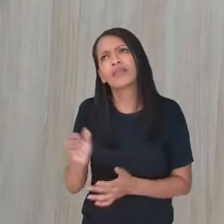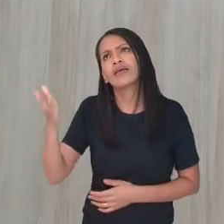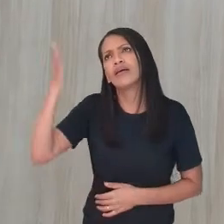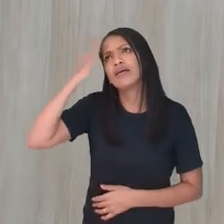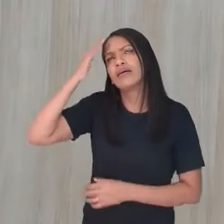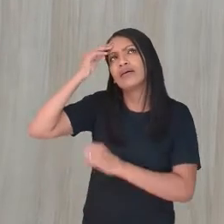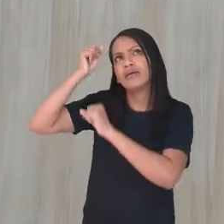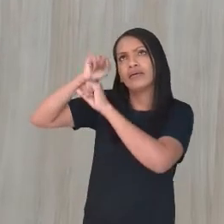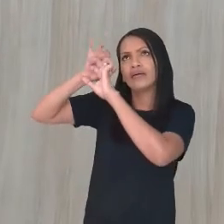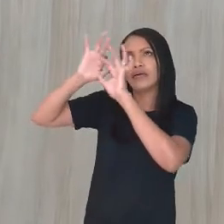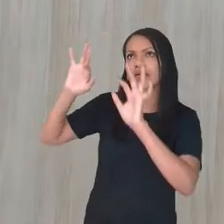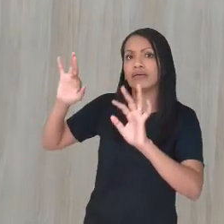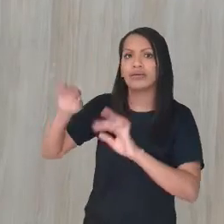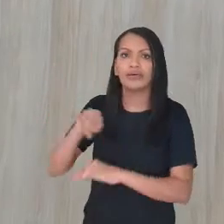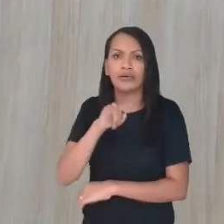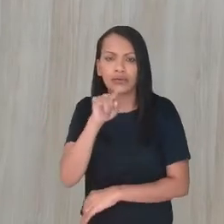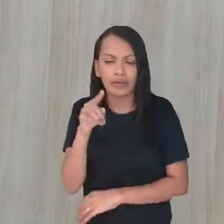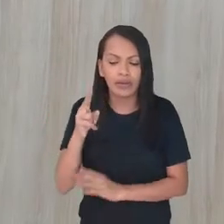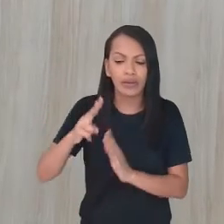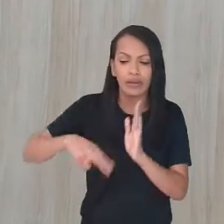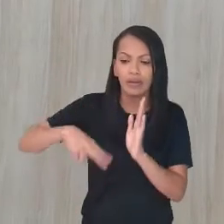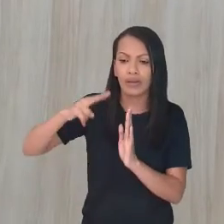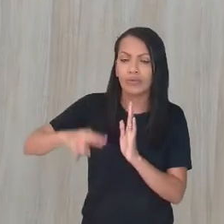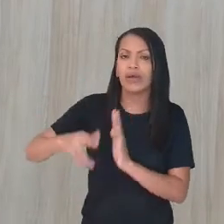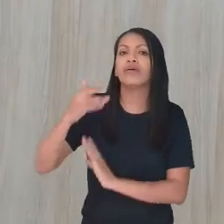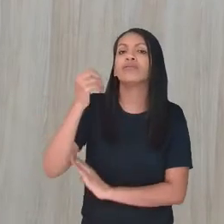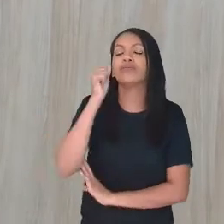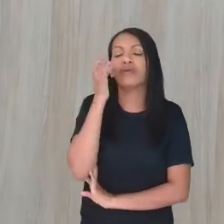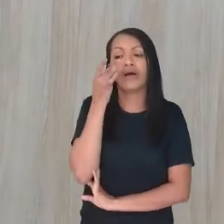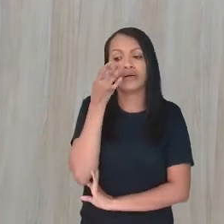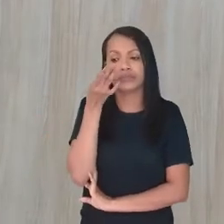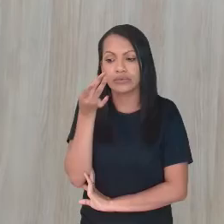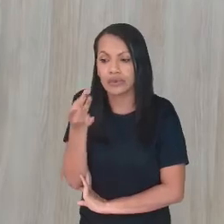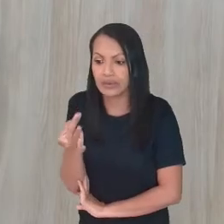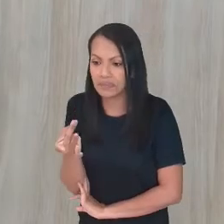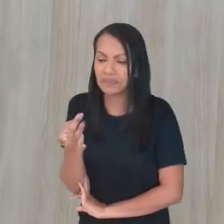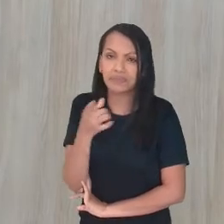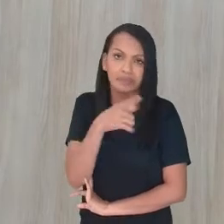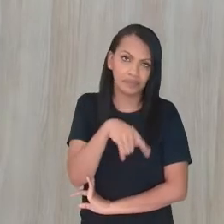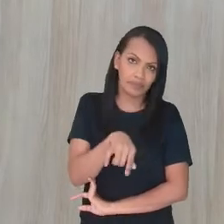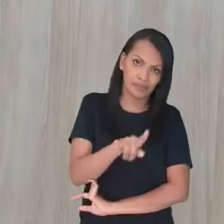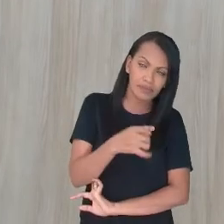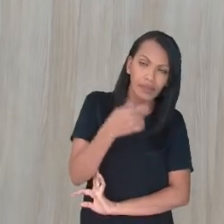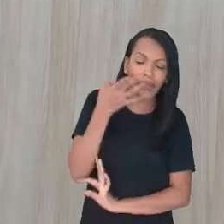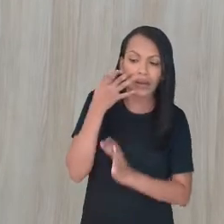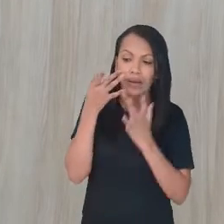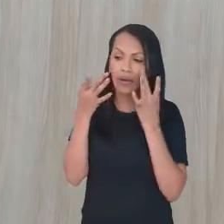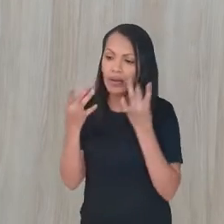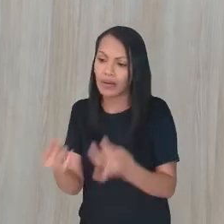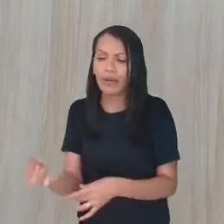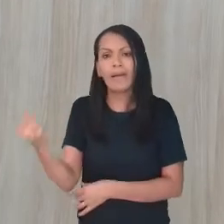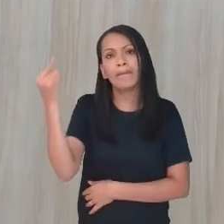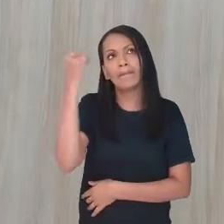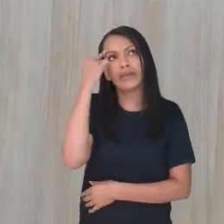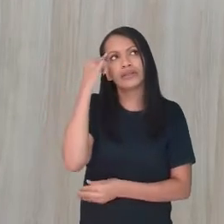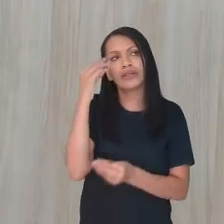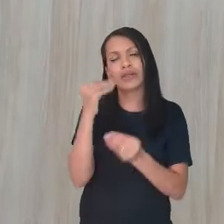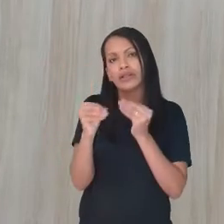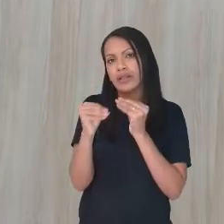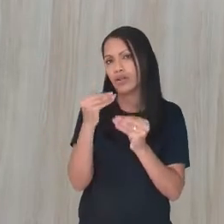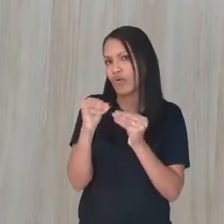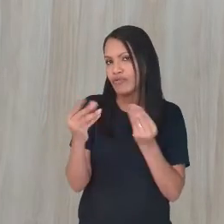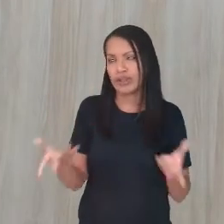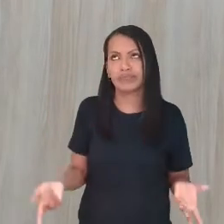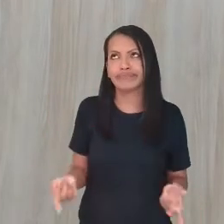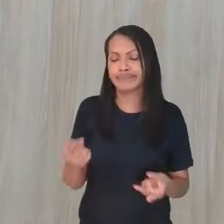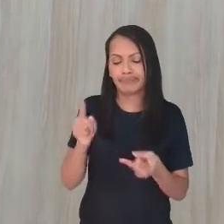compreensão leitora. Então, leia sempre com atenção. Não adianta você estar lendo e você estar pensando na novela. Não adianta você